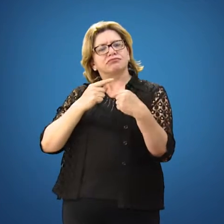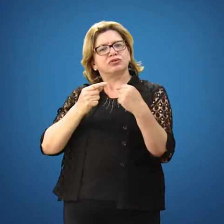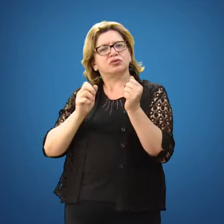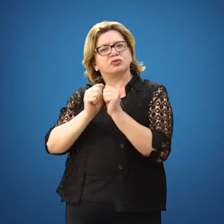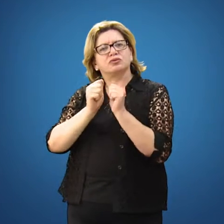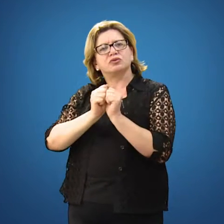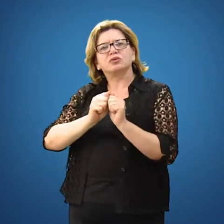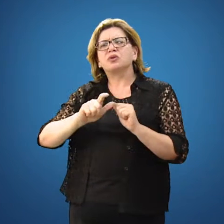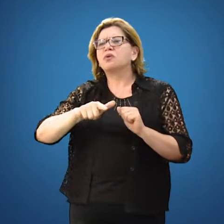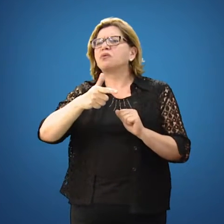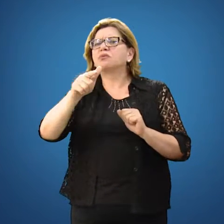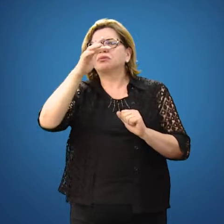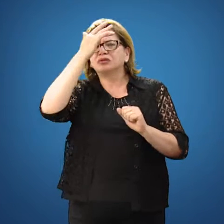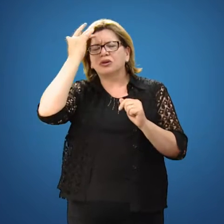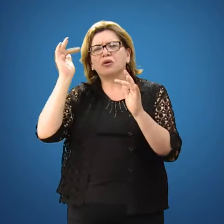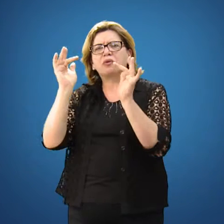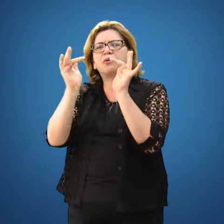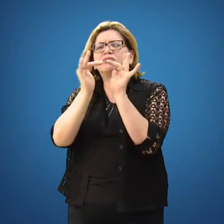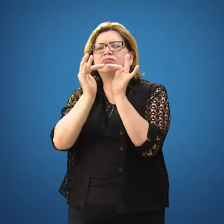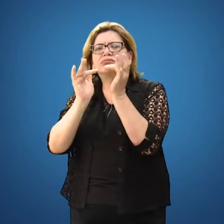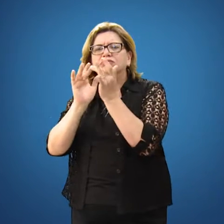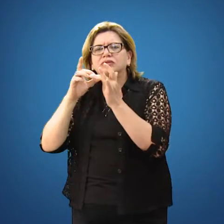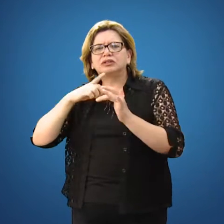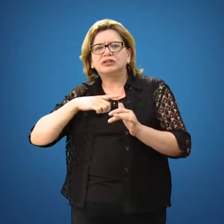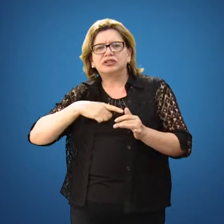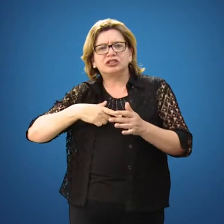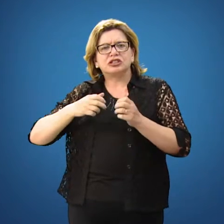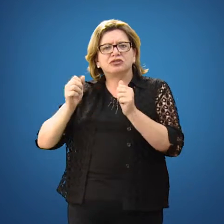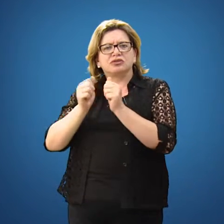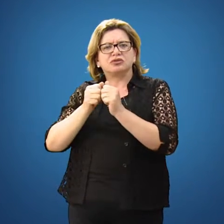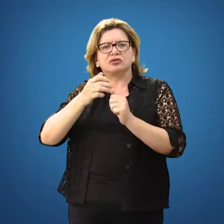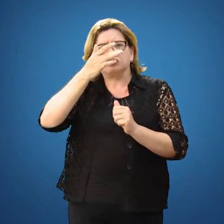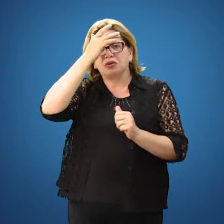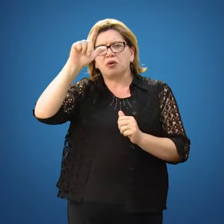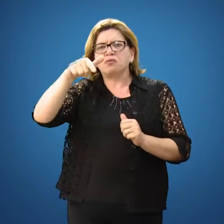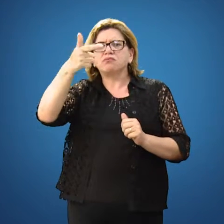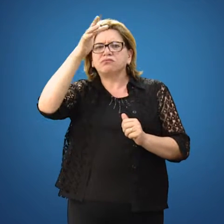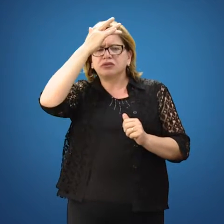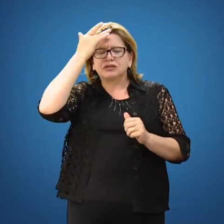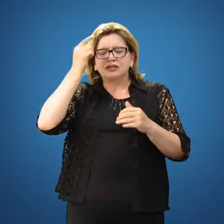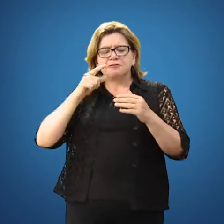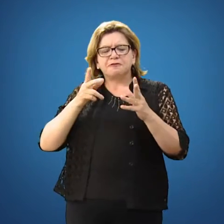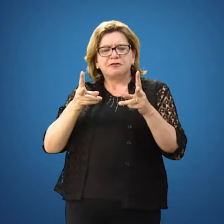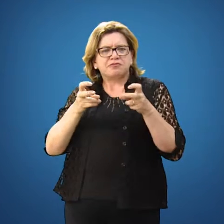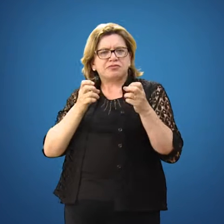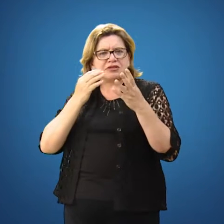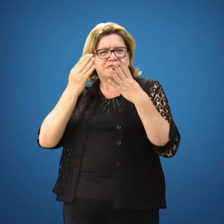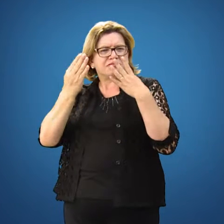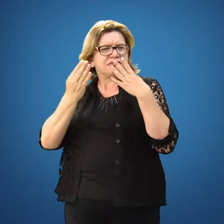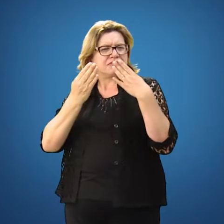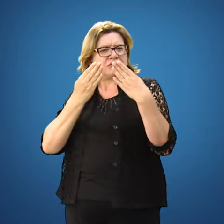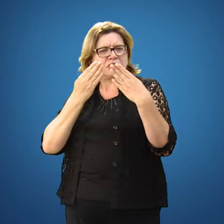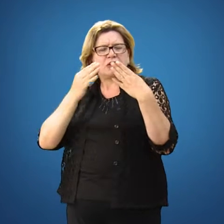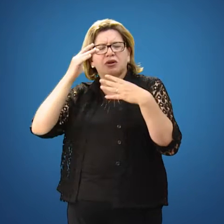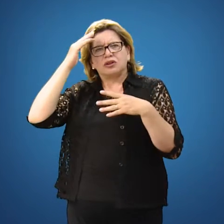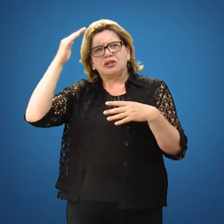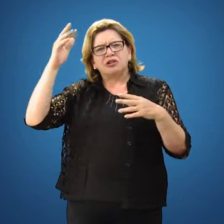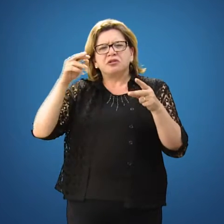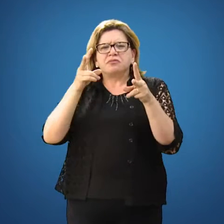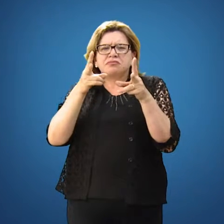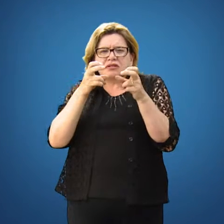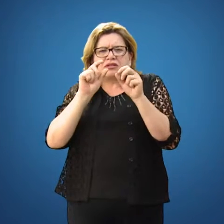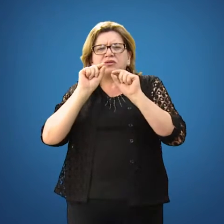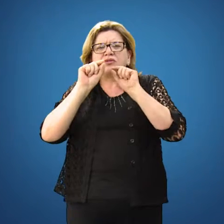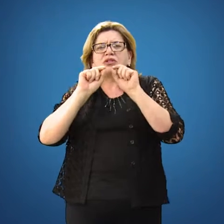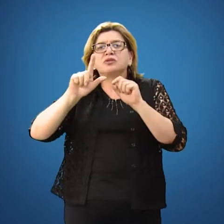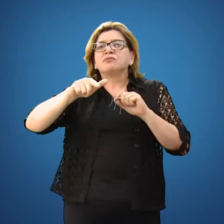que você teve, os contatos que você teve em relação às outras pessoas, você vai analisar esse teu sonho e ver também o que